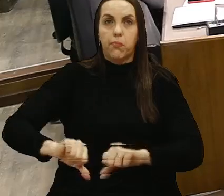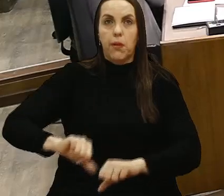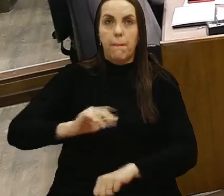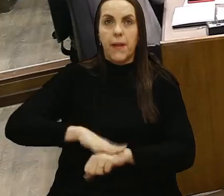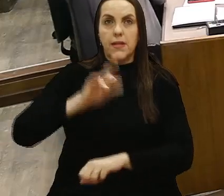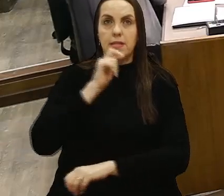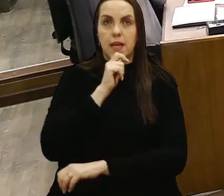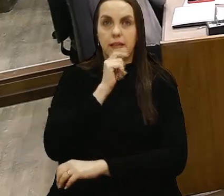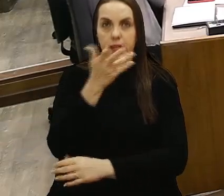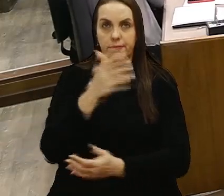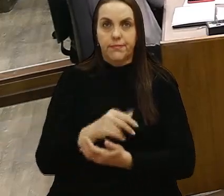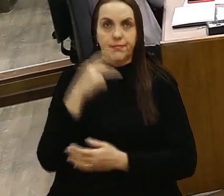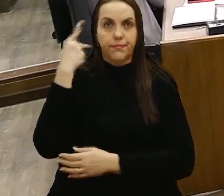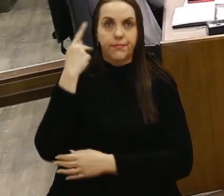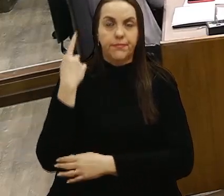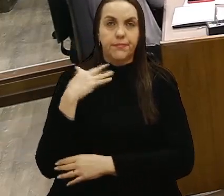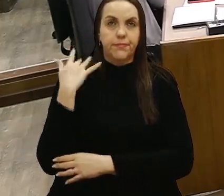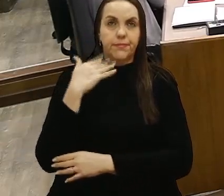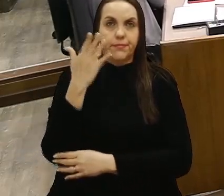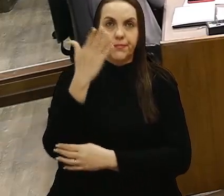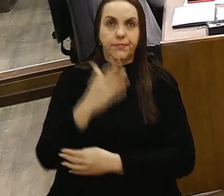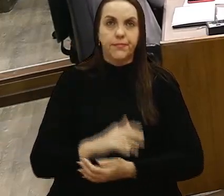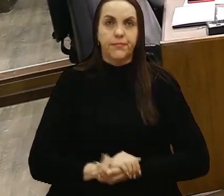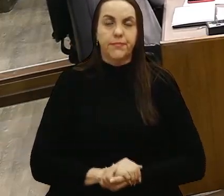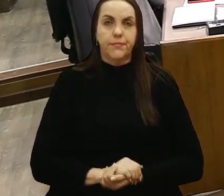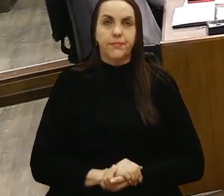Andrés. Exatamente.